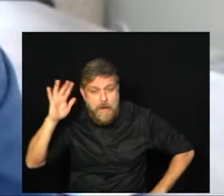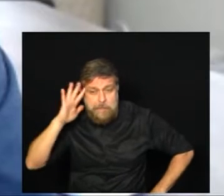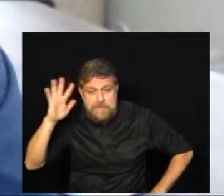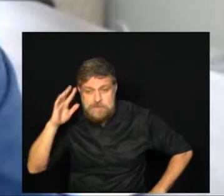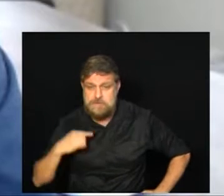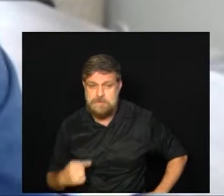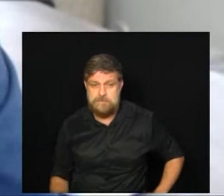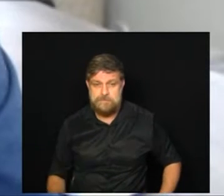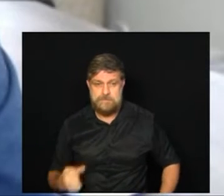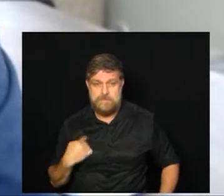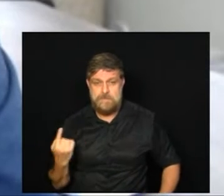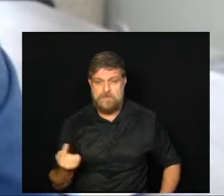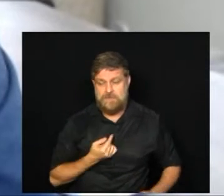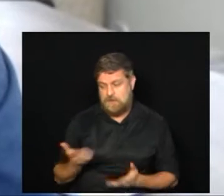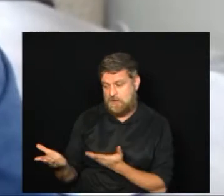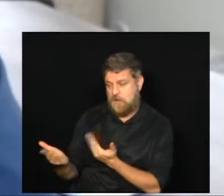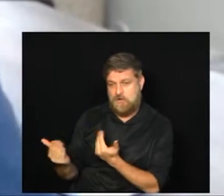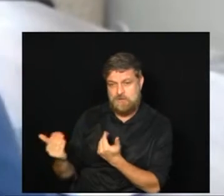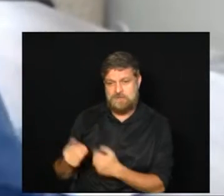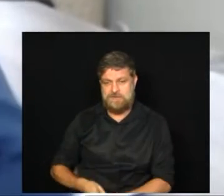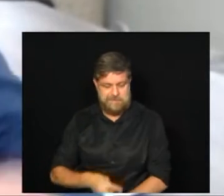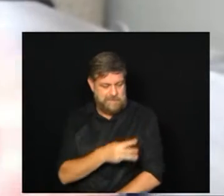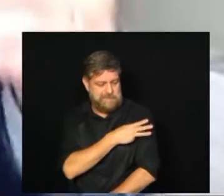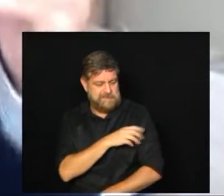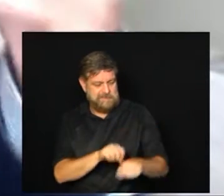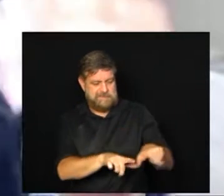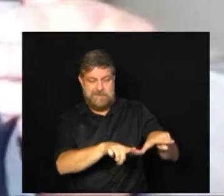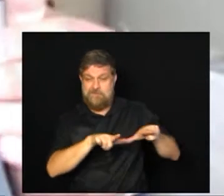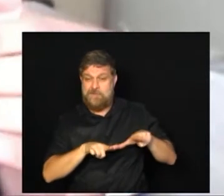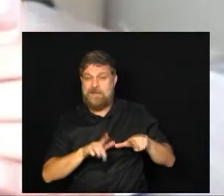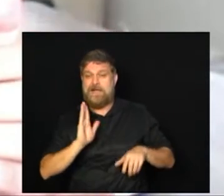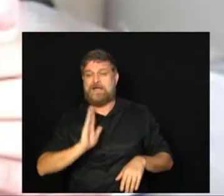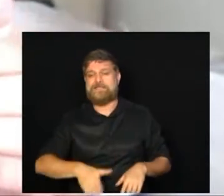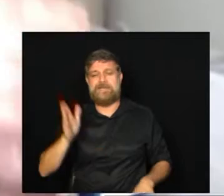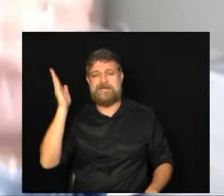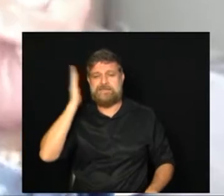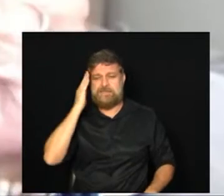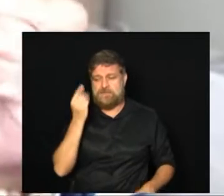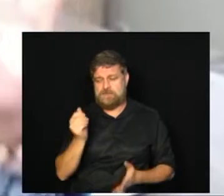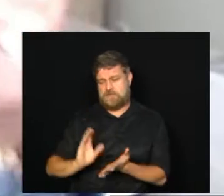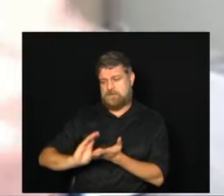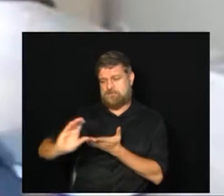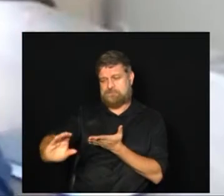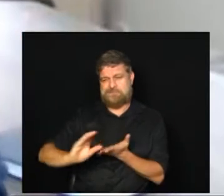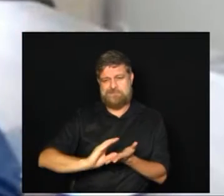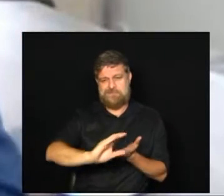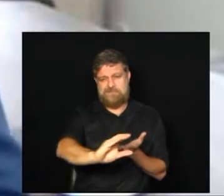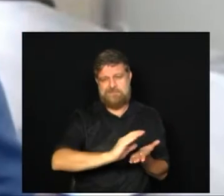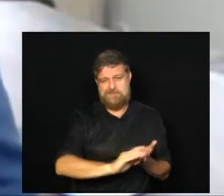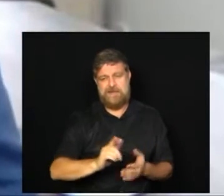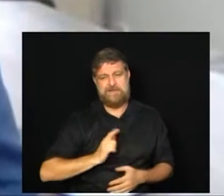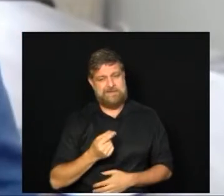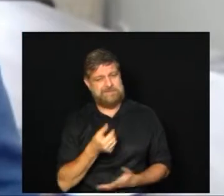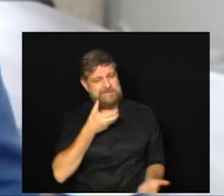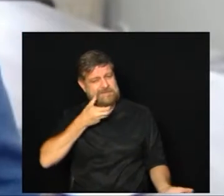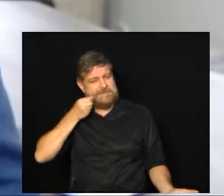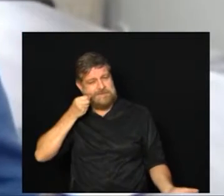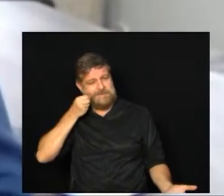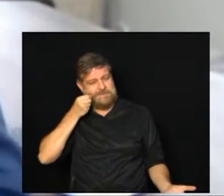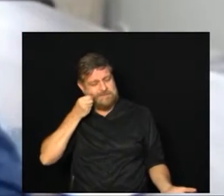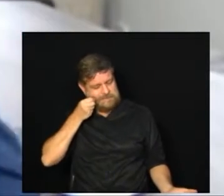nossos jovens terminassem o segundo grau já entendendo de investimentos e já tendo ali até a sua reserva de emergência, como